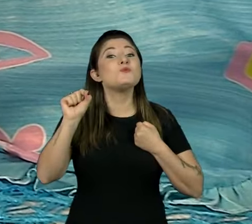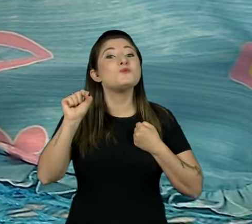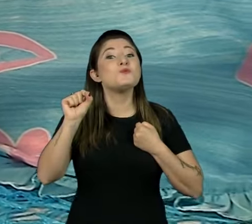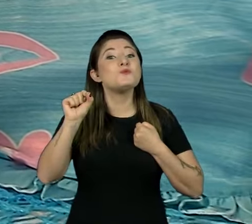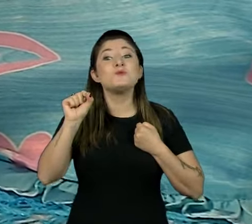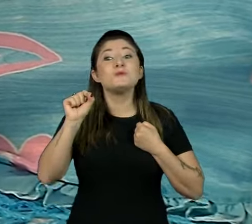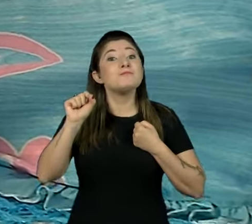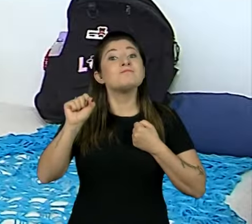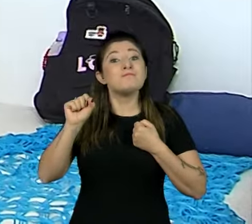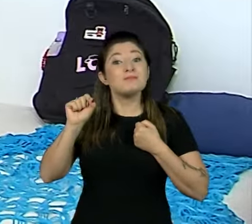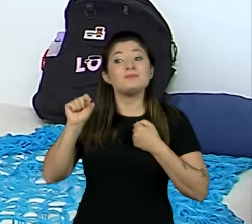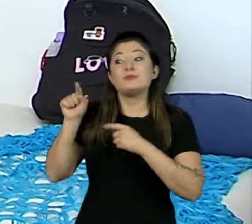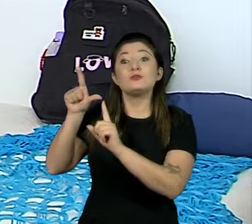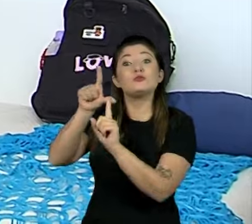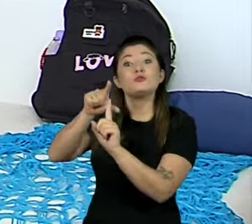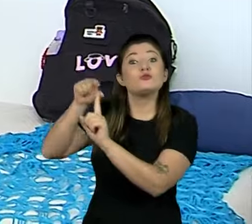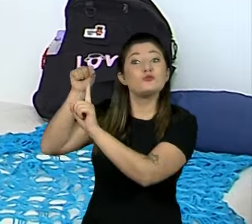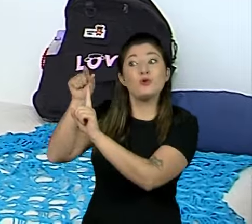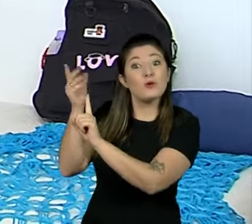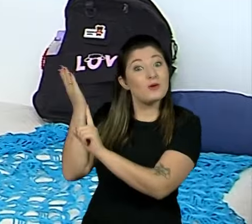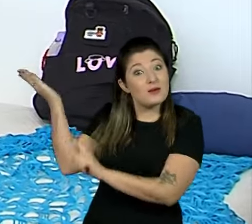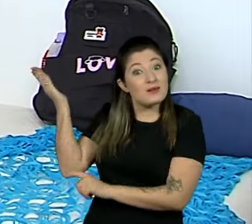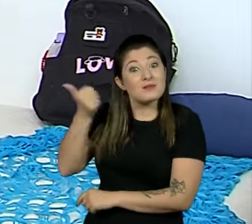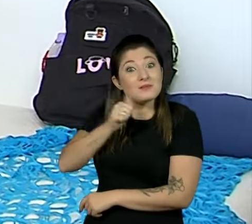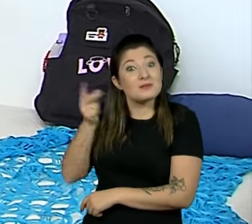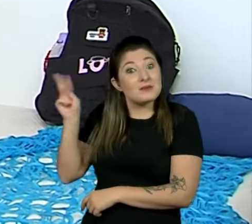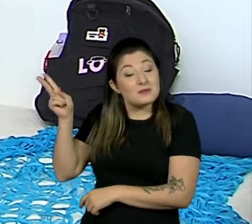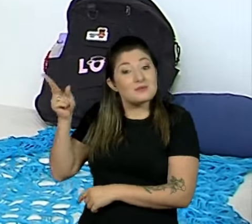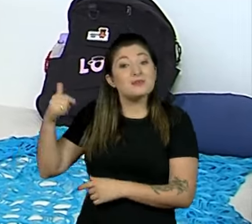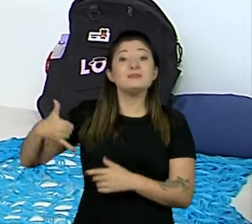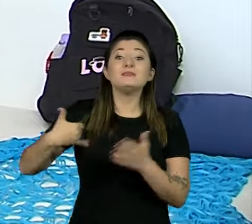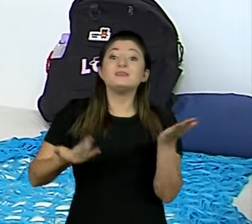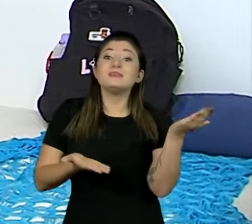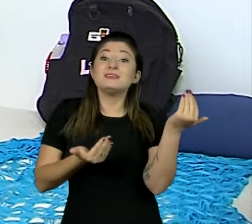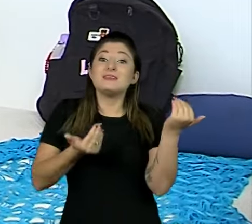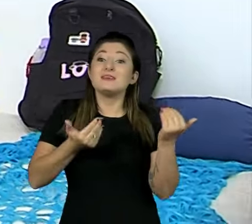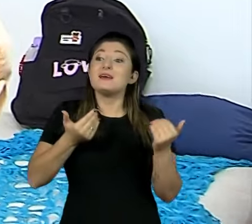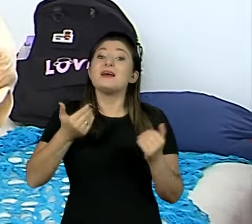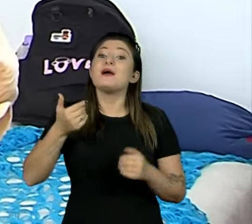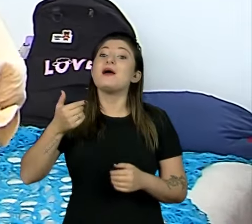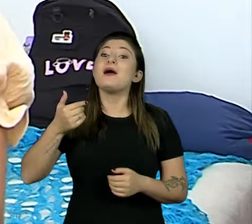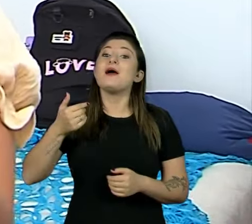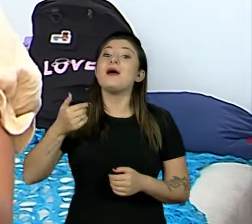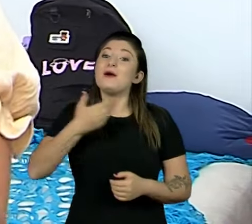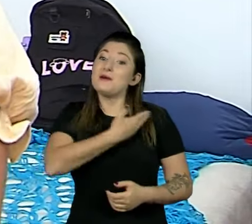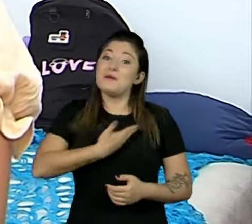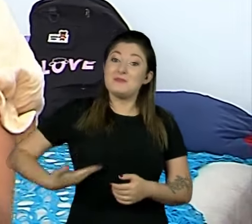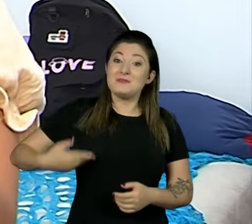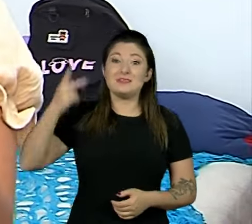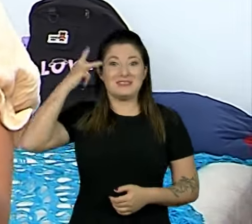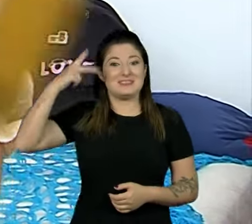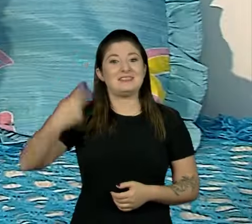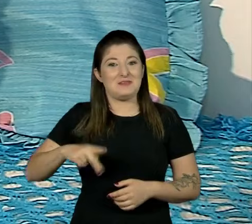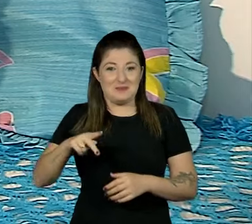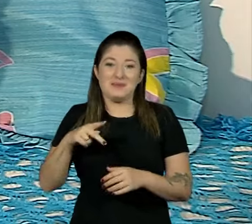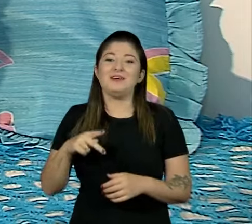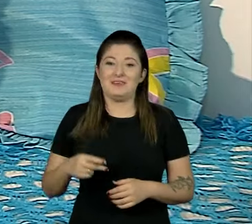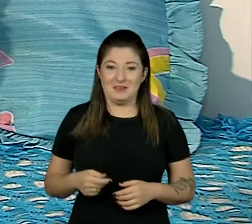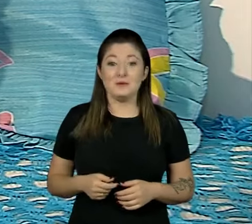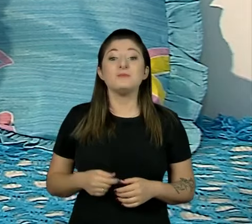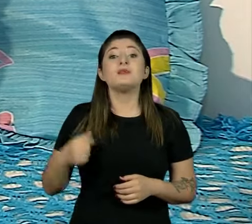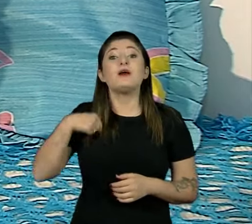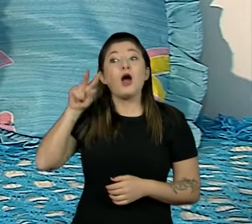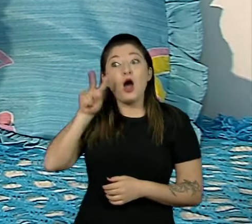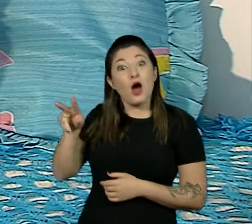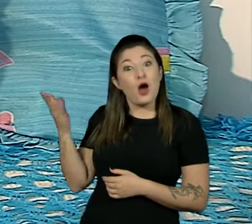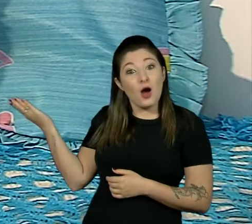foi escolhida para ser prefeita mirim da cidade de São Paulo. Isa, acho que é você, a prefeita mirim. Aí eu, não,